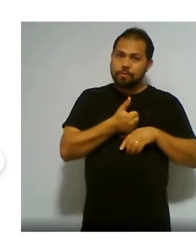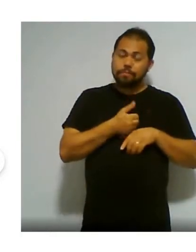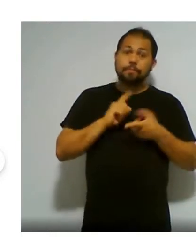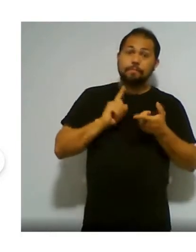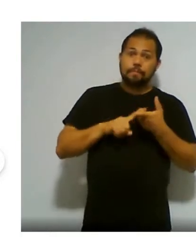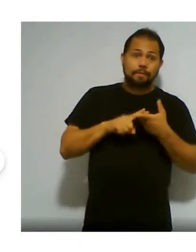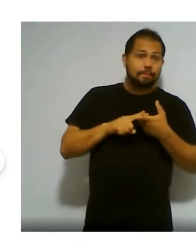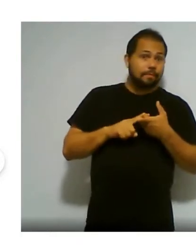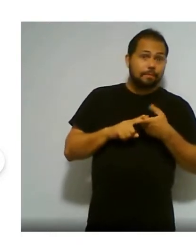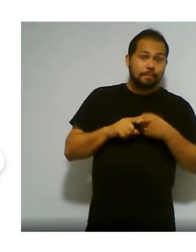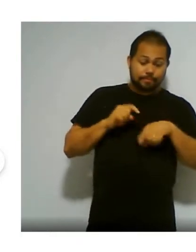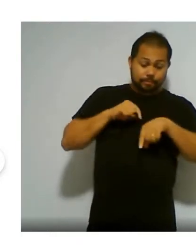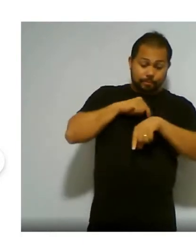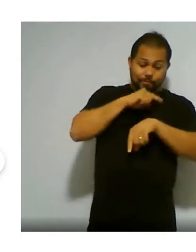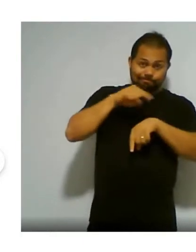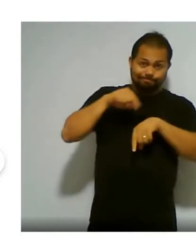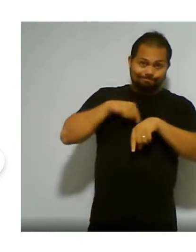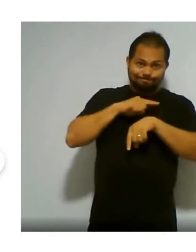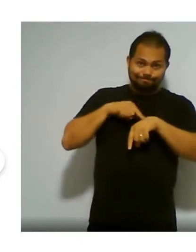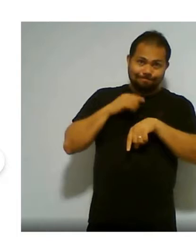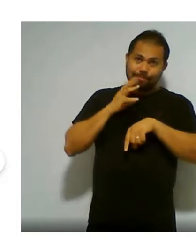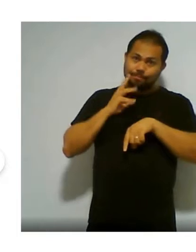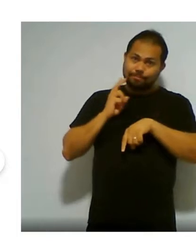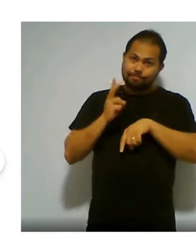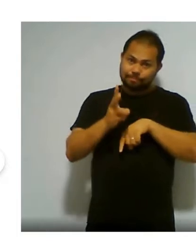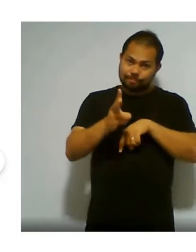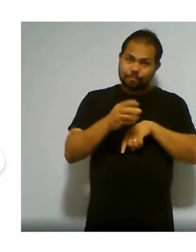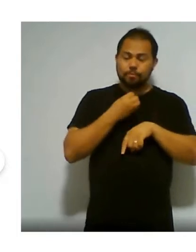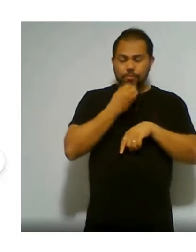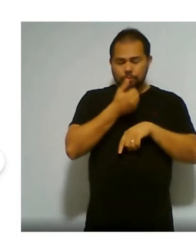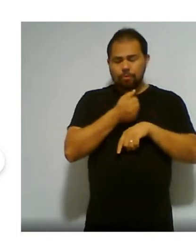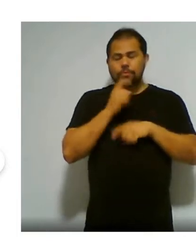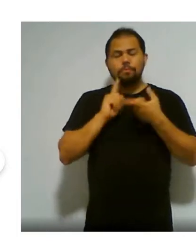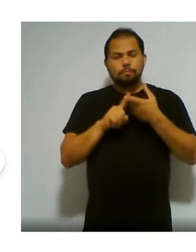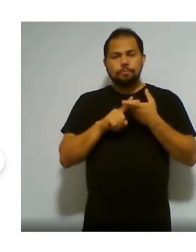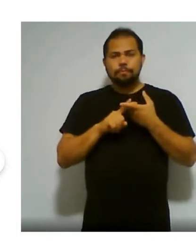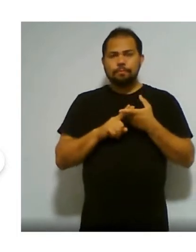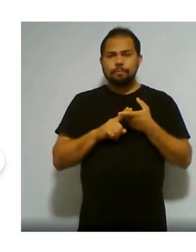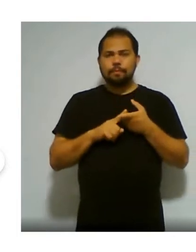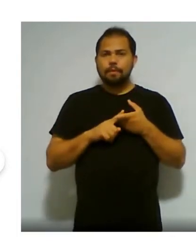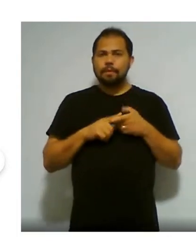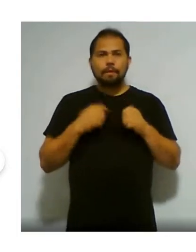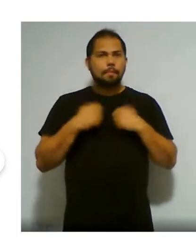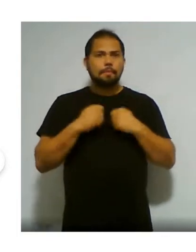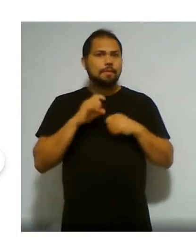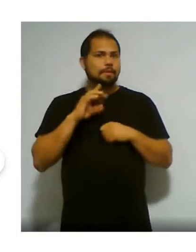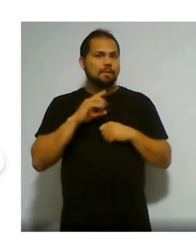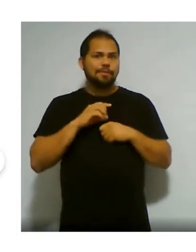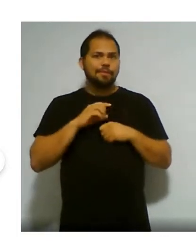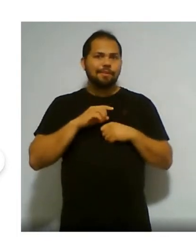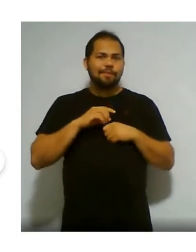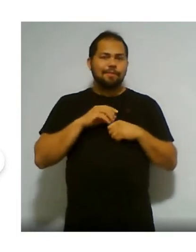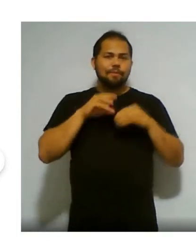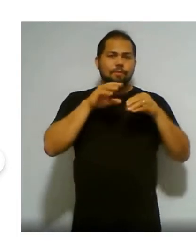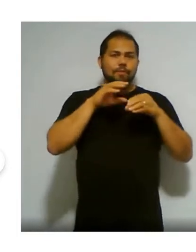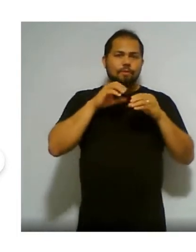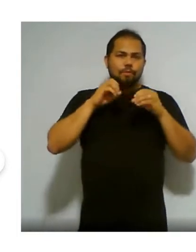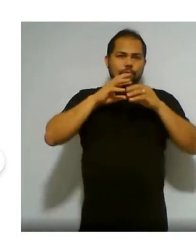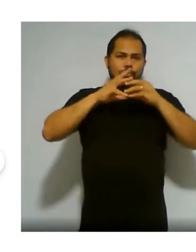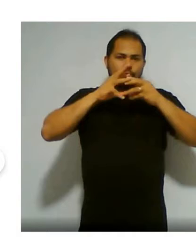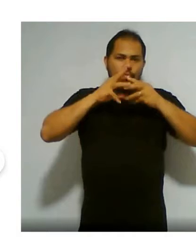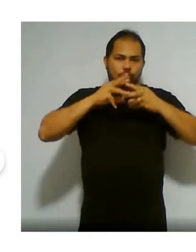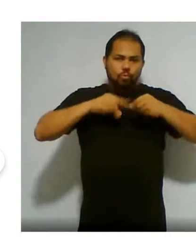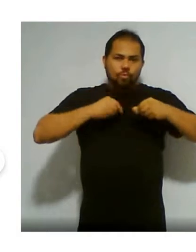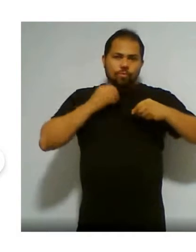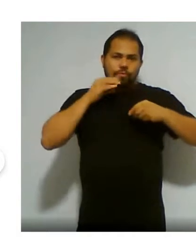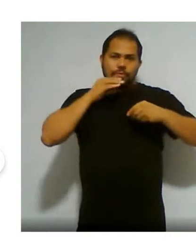sem perder essas propriedades, melhor também. Então ela não tem só que transmitir com facilidade, ela tem que durar um bom tempo fazendo isso. Por